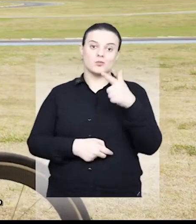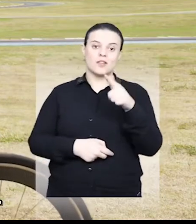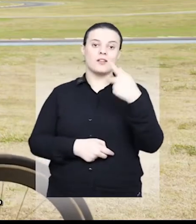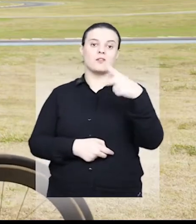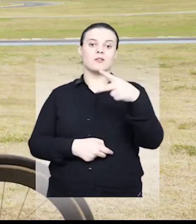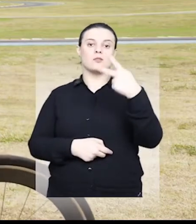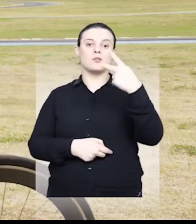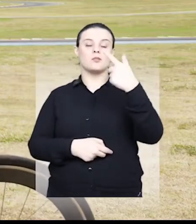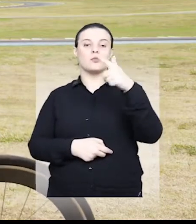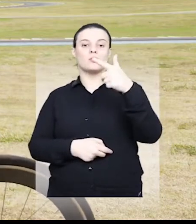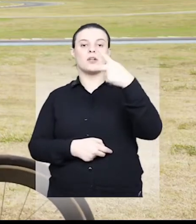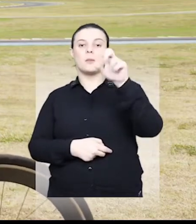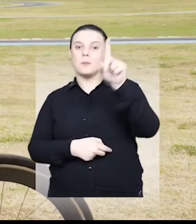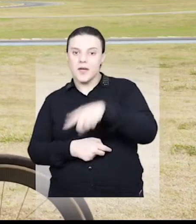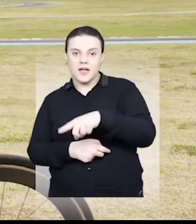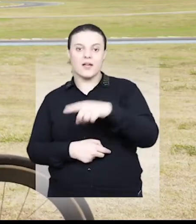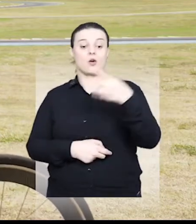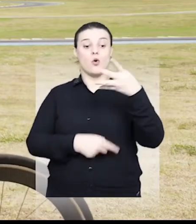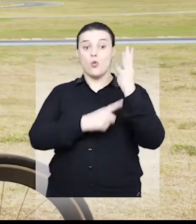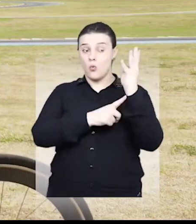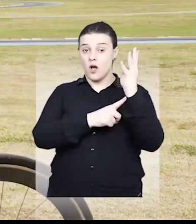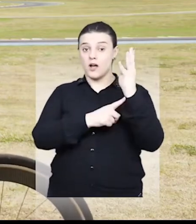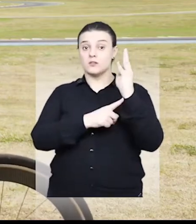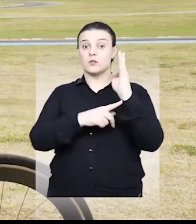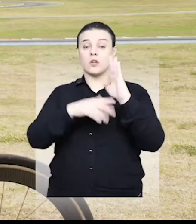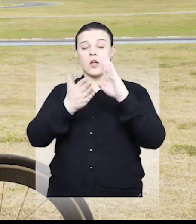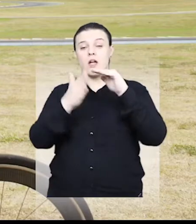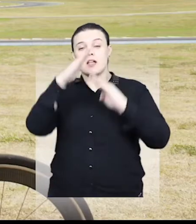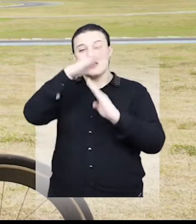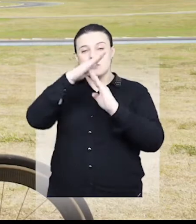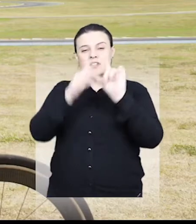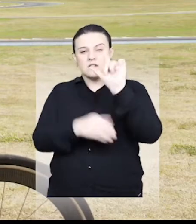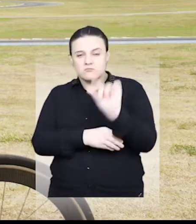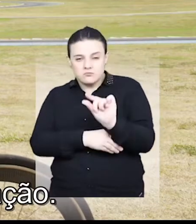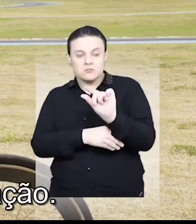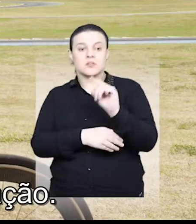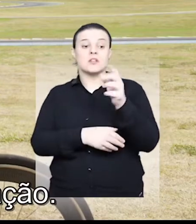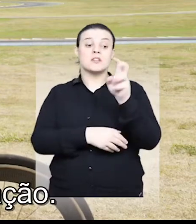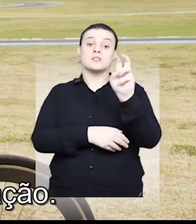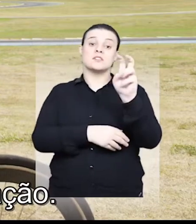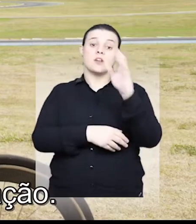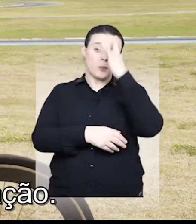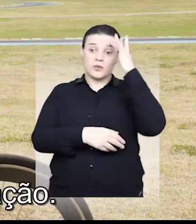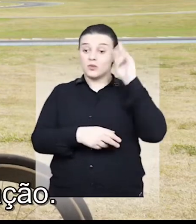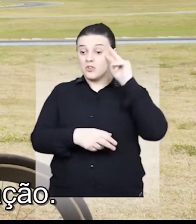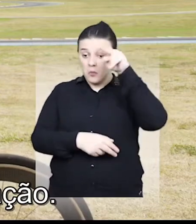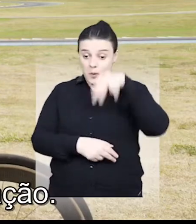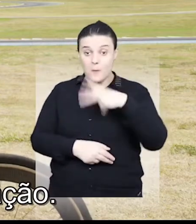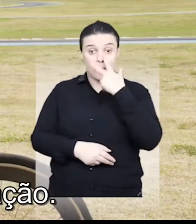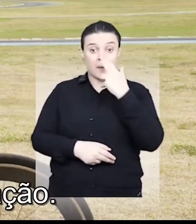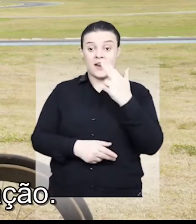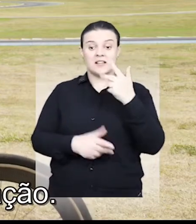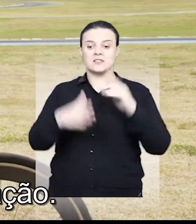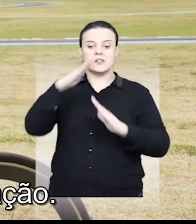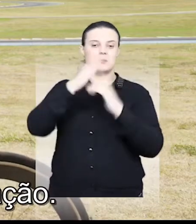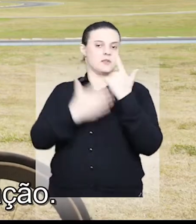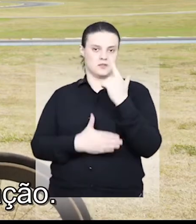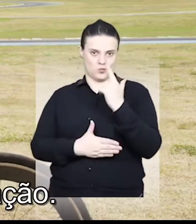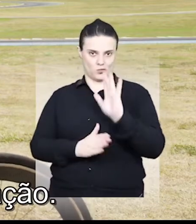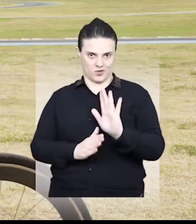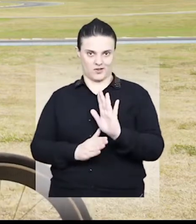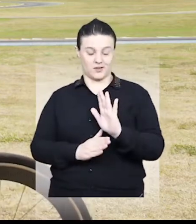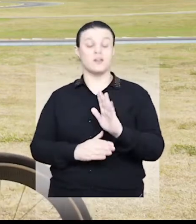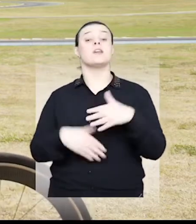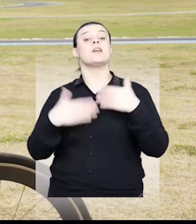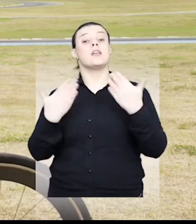um pé. O C4, que tem uma limitação menor numa perna. E o C5, que são aqueles que praticamente não tem nenhuma